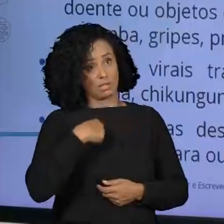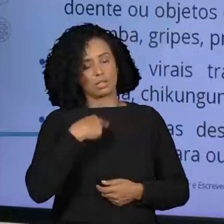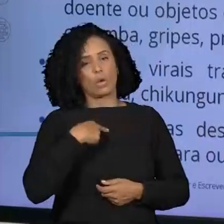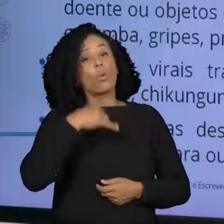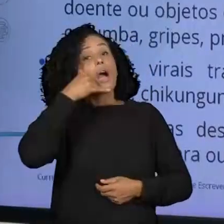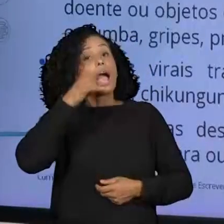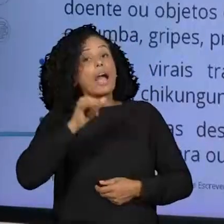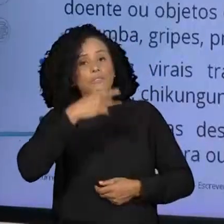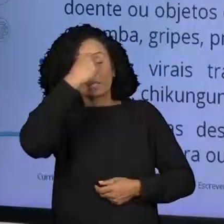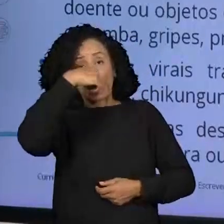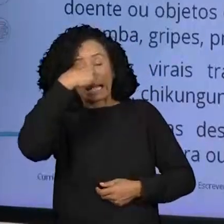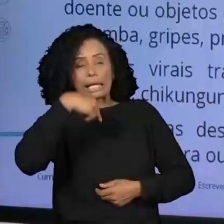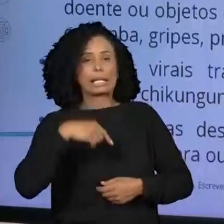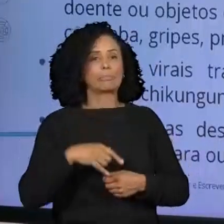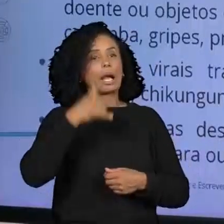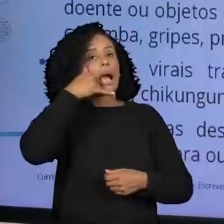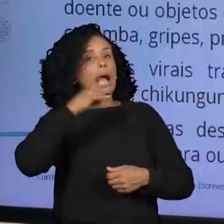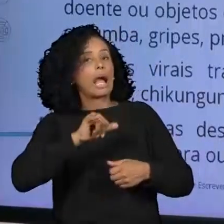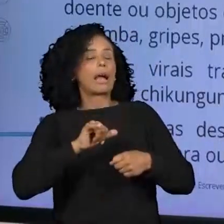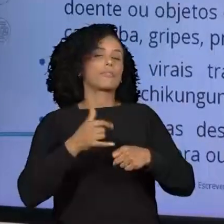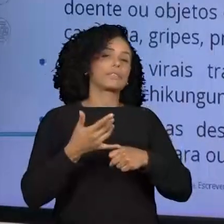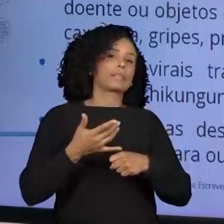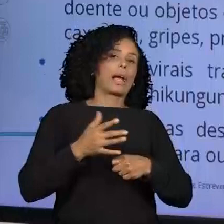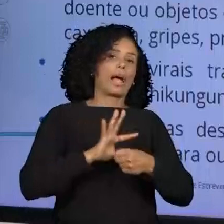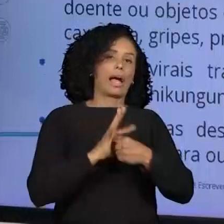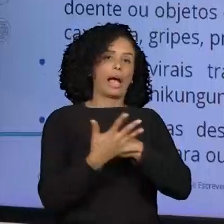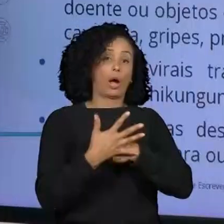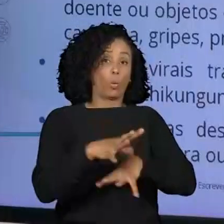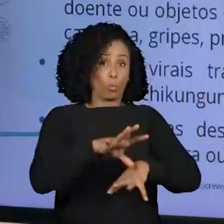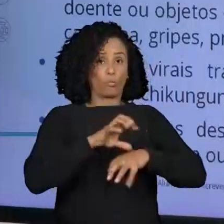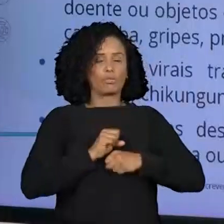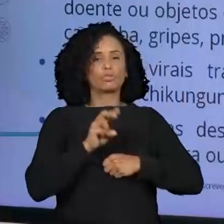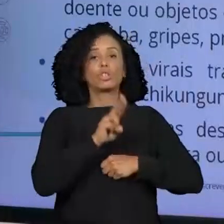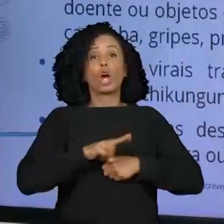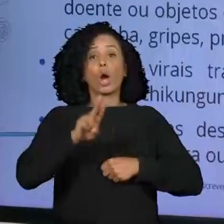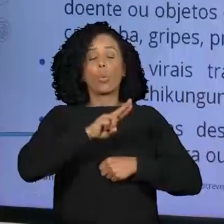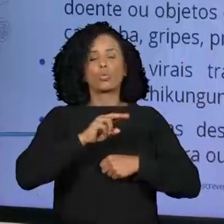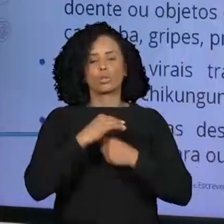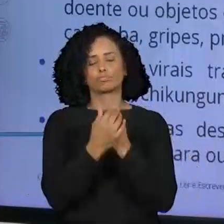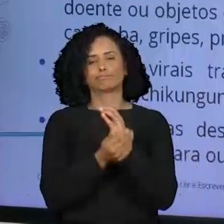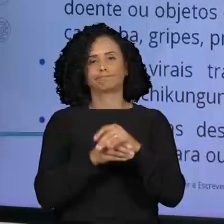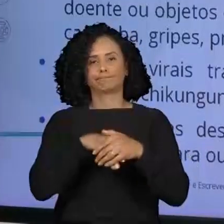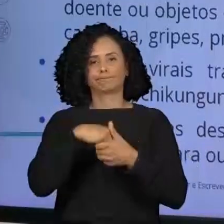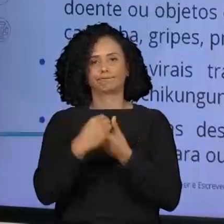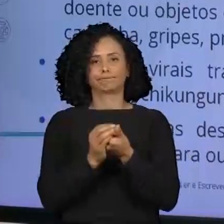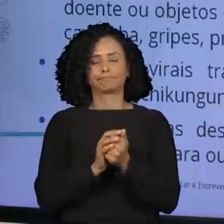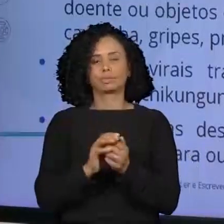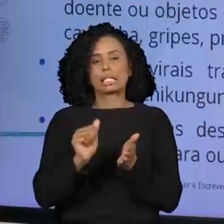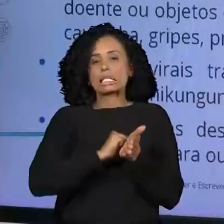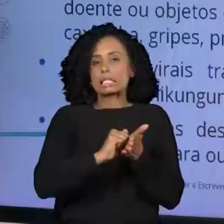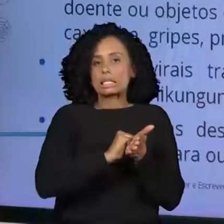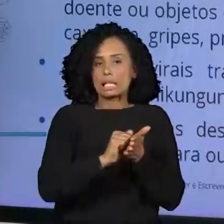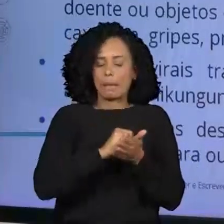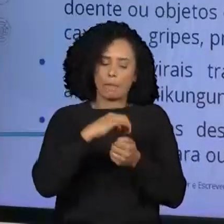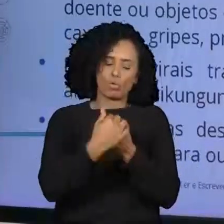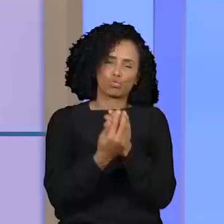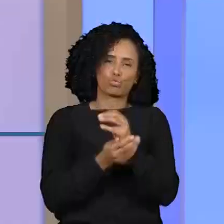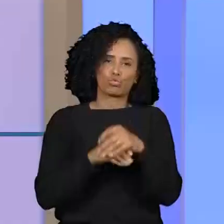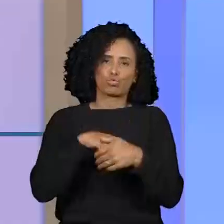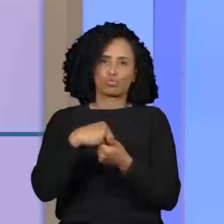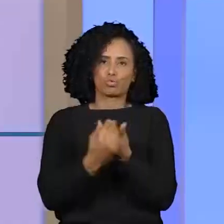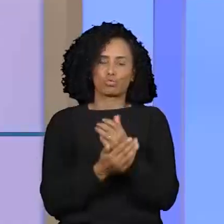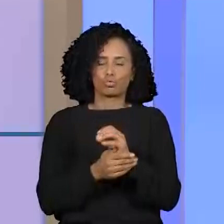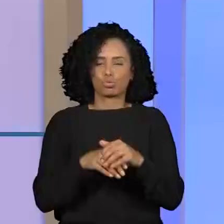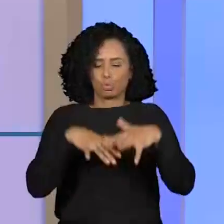água e sabão é uma maneira de prevenção, porque o sabão, ele quebra essa capinha de proteína e inativa aí o vírus, não é? É